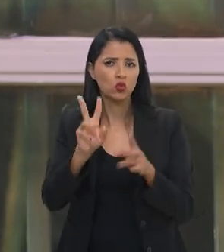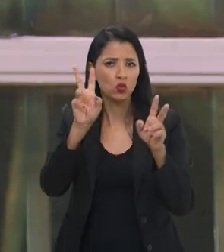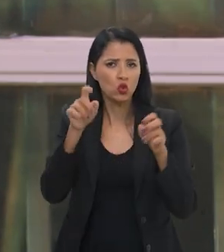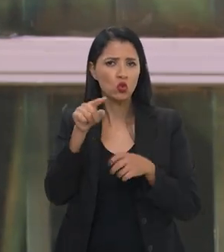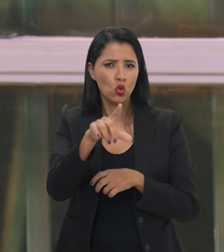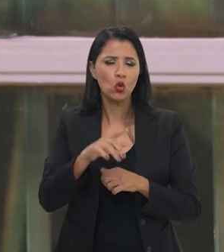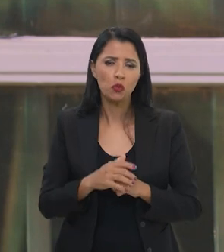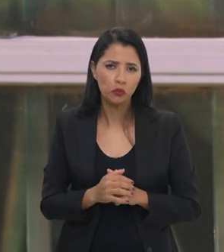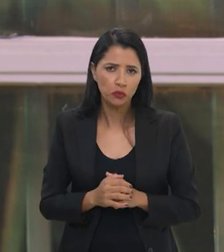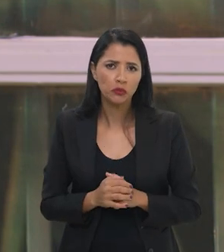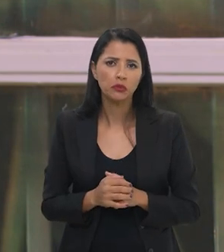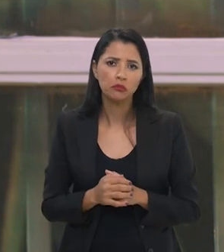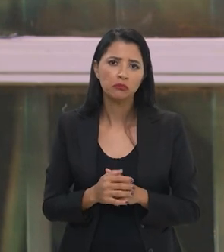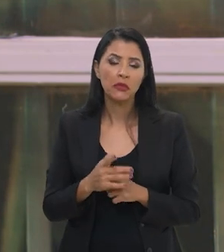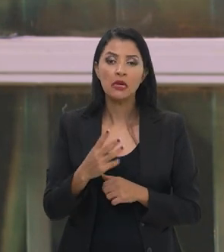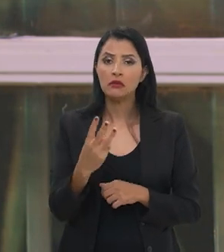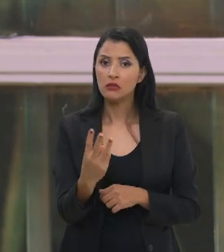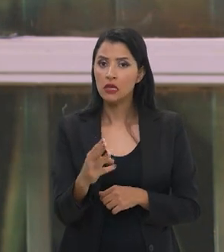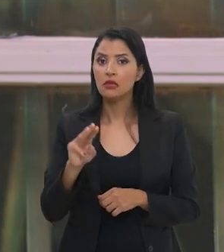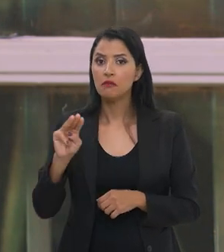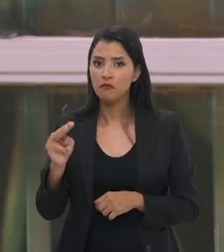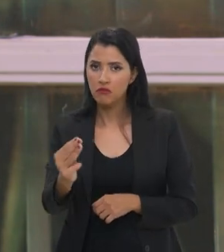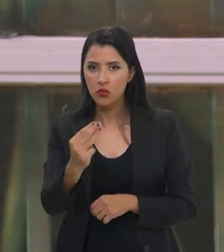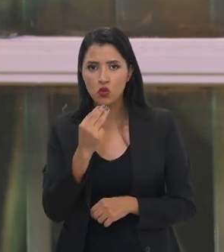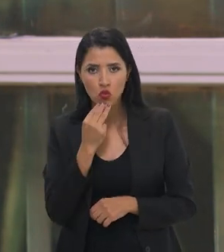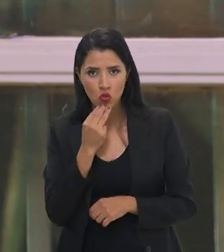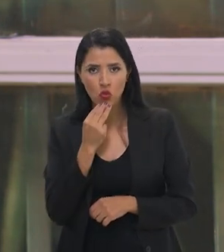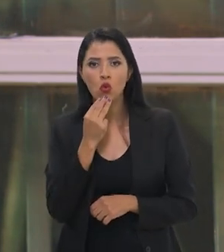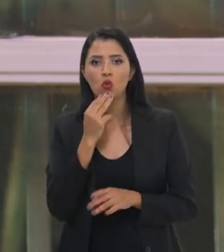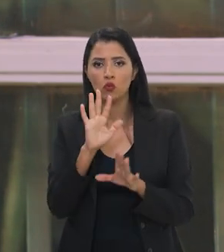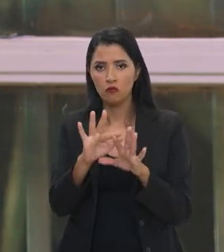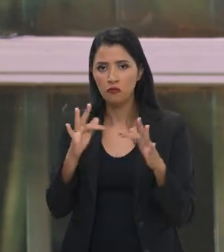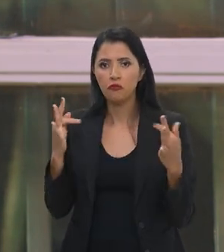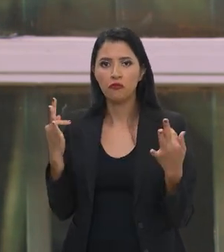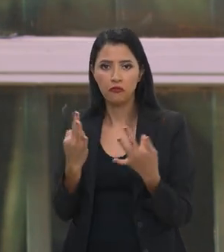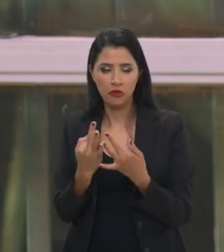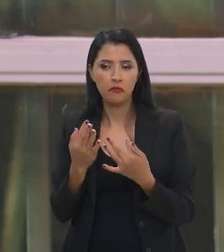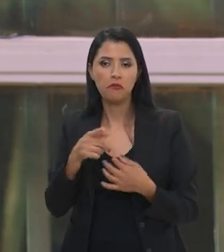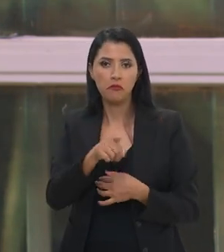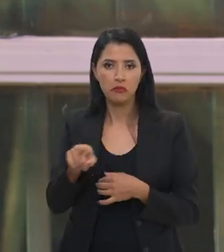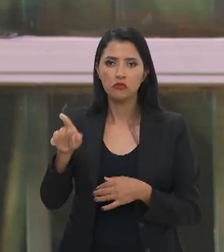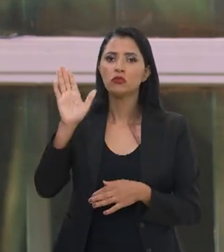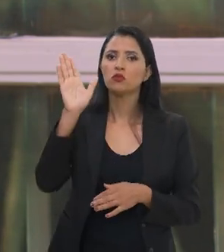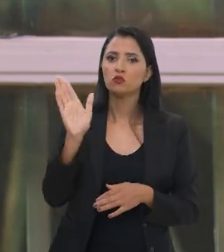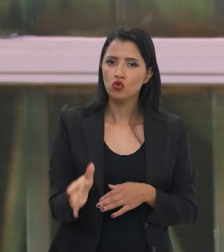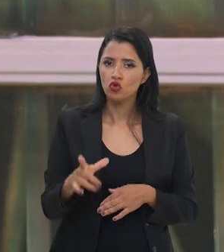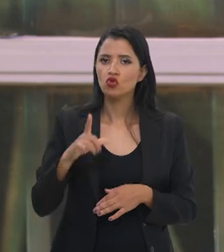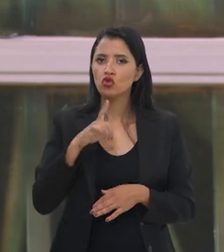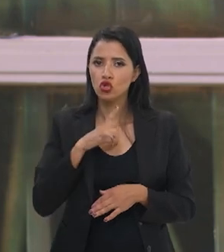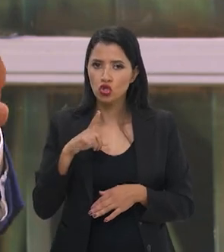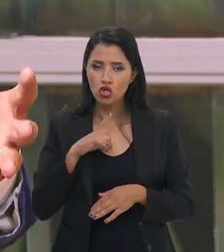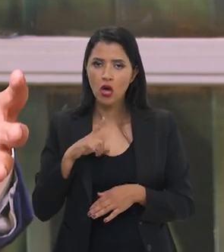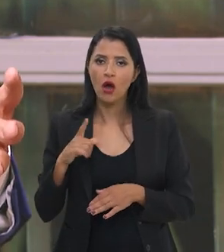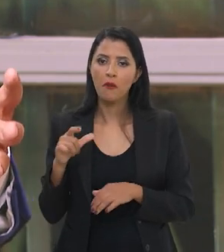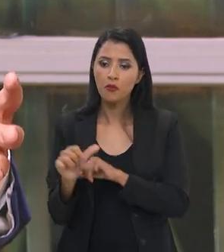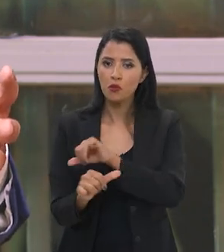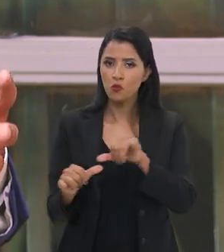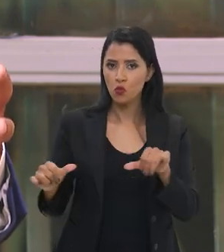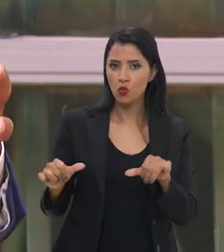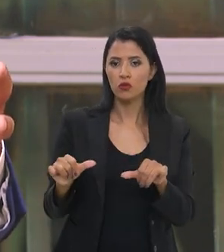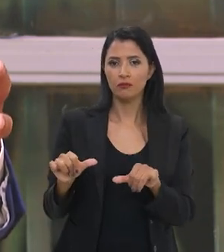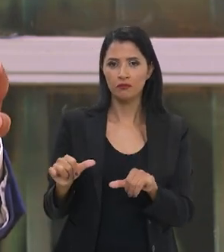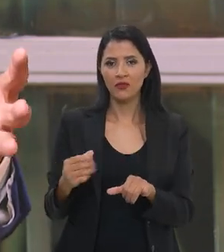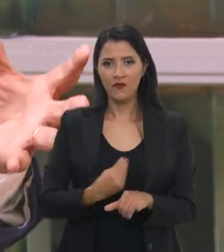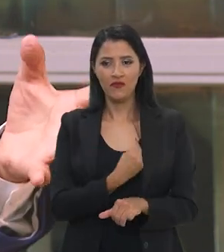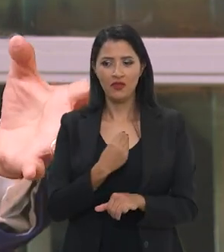é sobre isso é 3 milhões de famílias já saem da